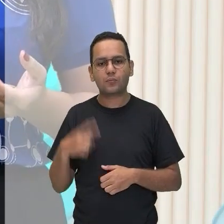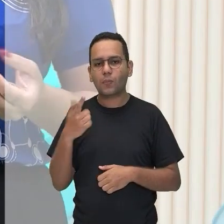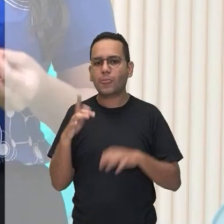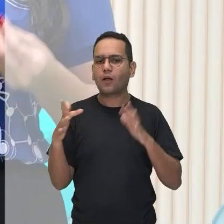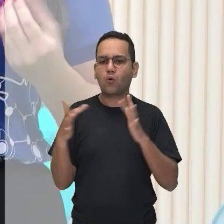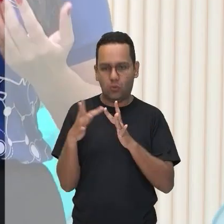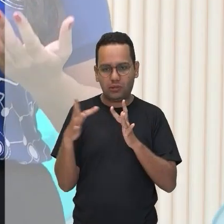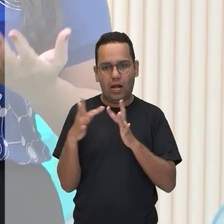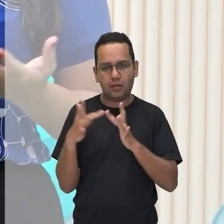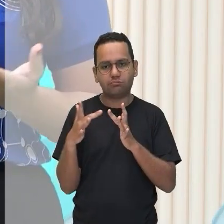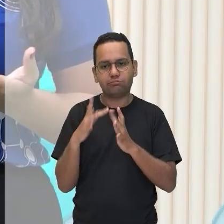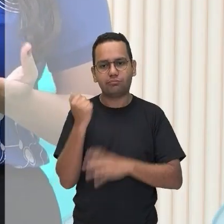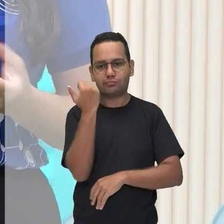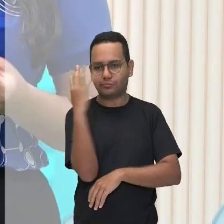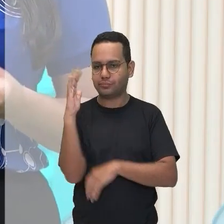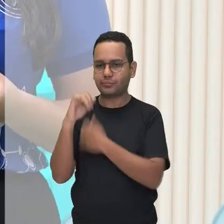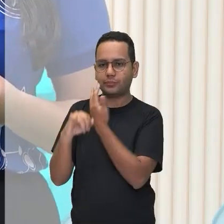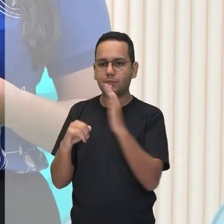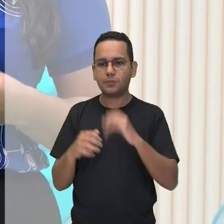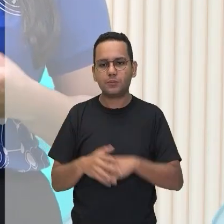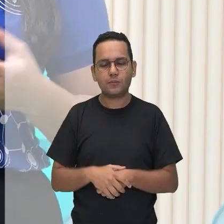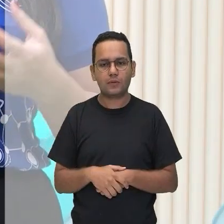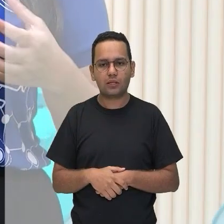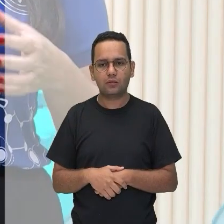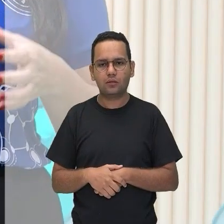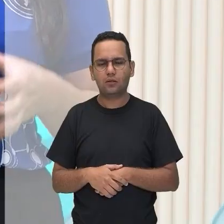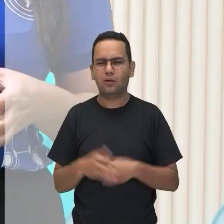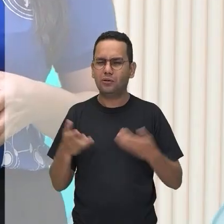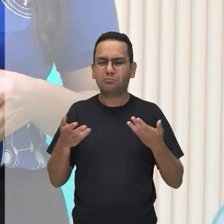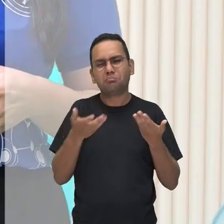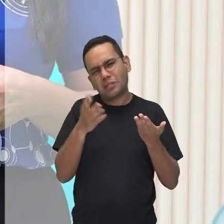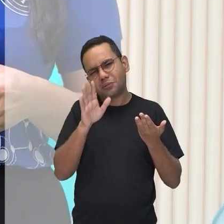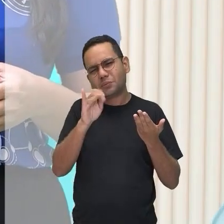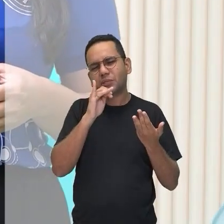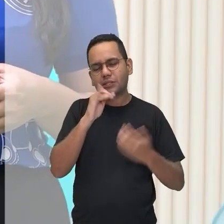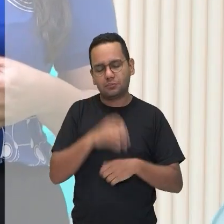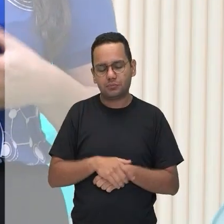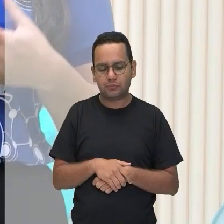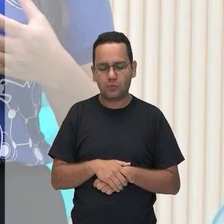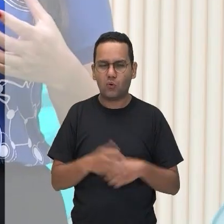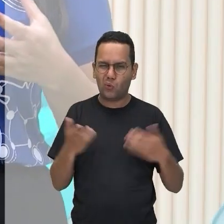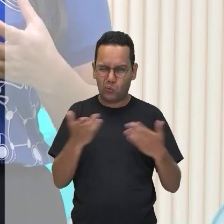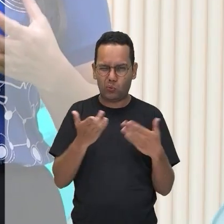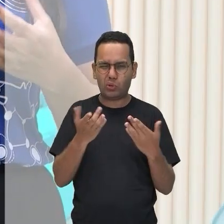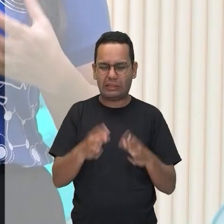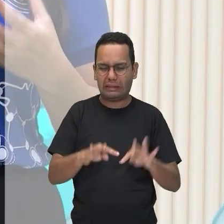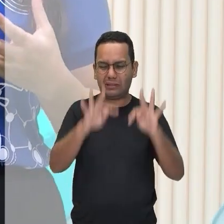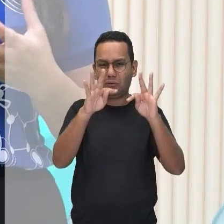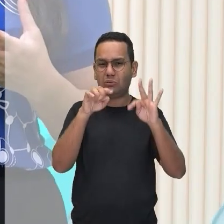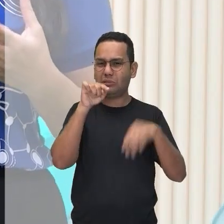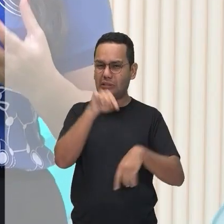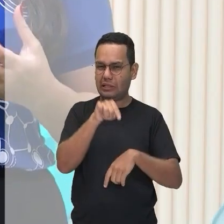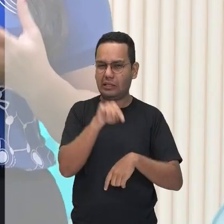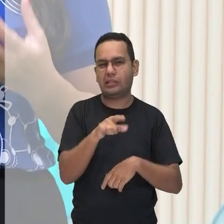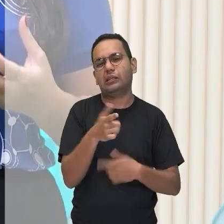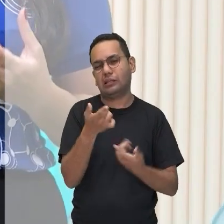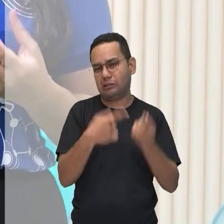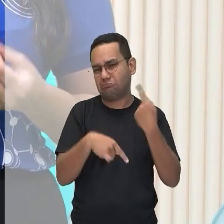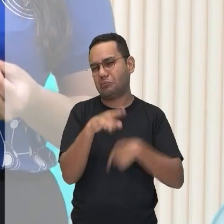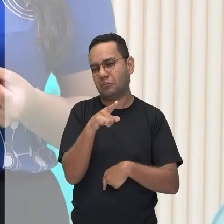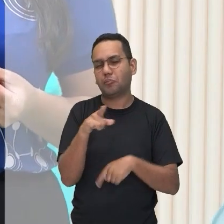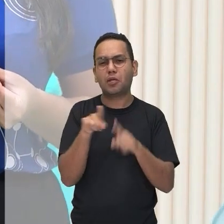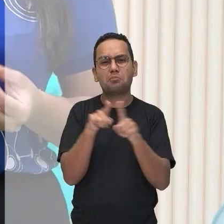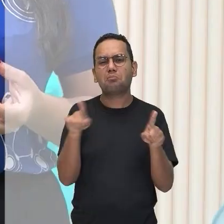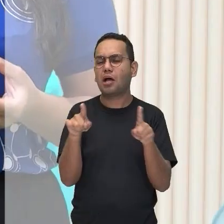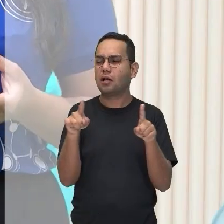A gente vive numa era muito tecnológica, dentro das cidades, onde a natureza, o contato com a natureza tem ficado cada